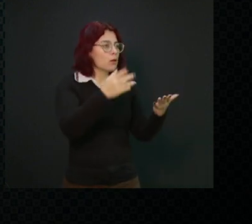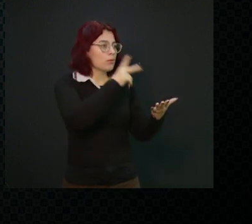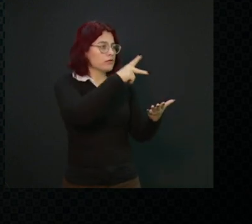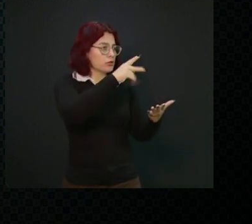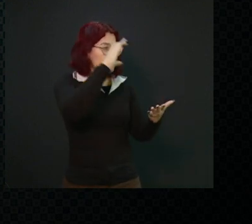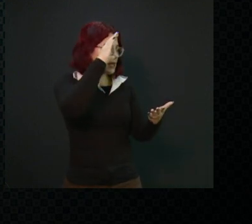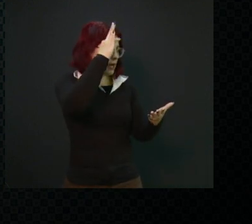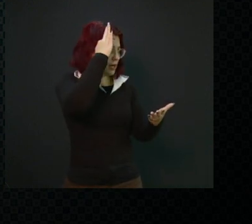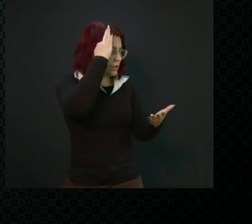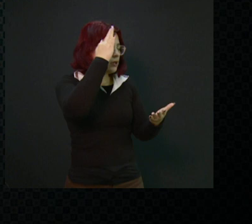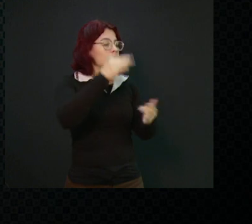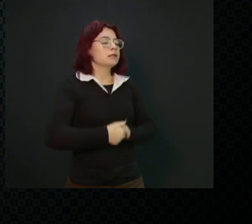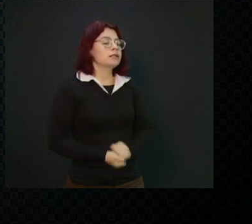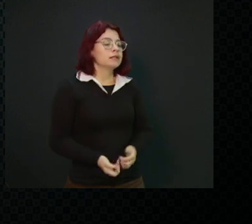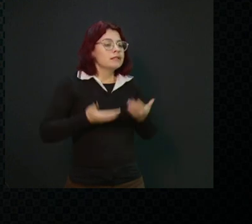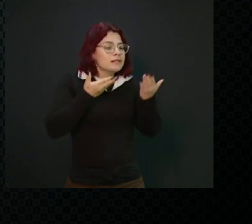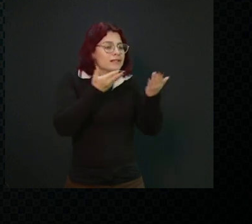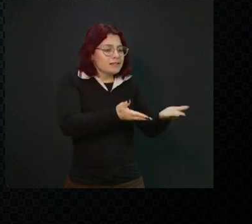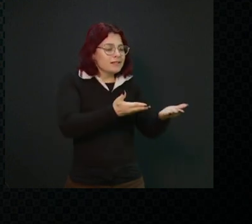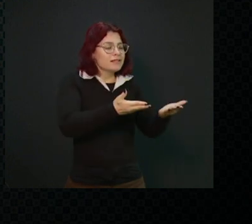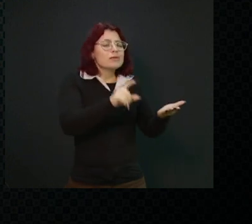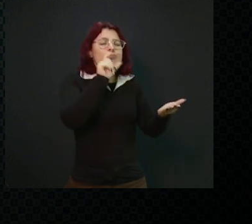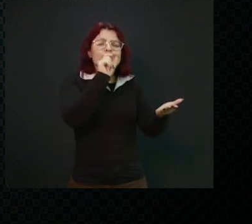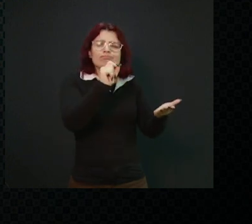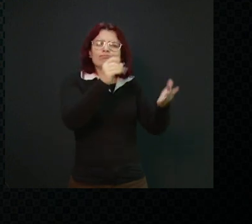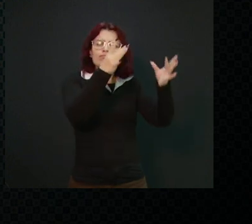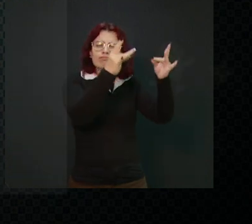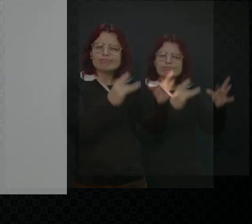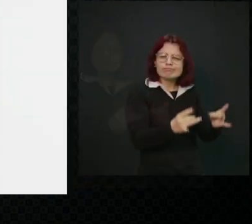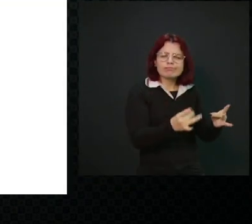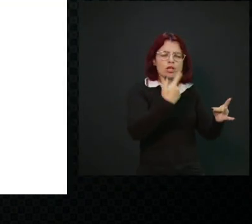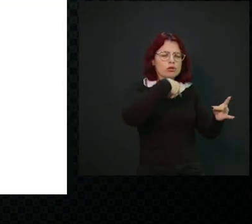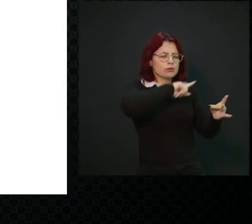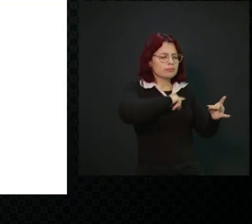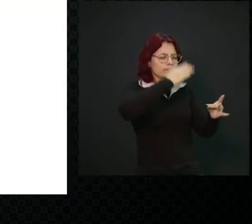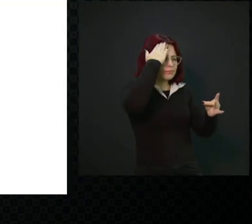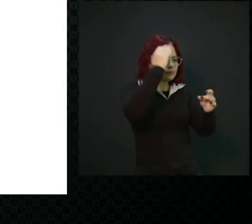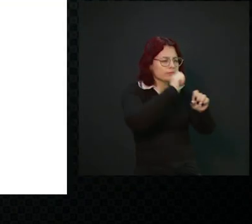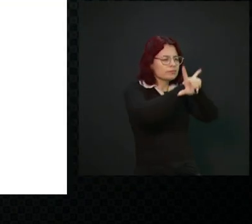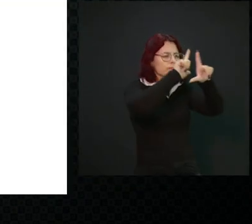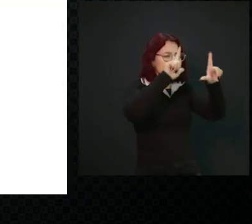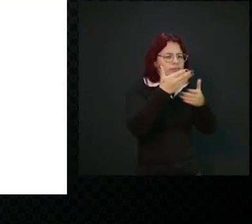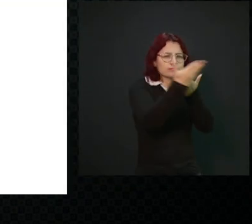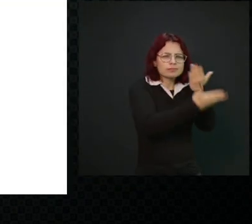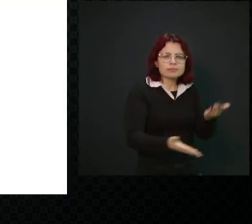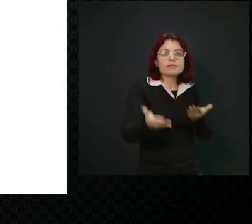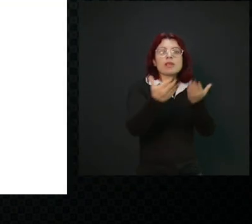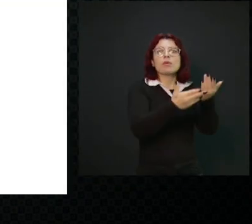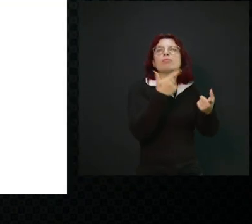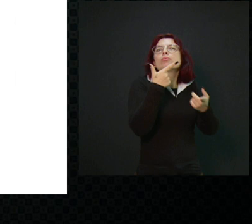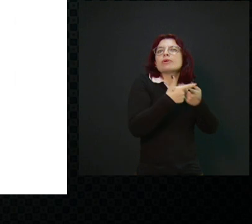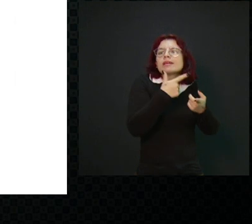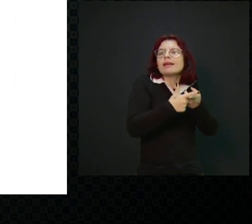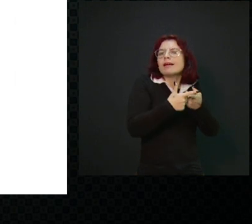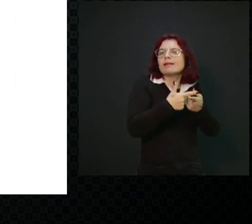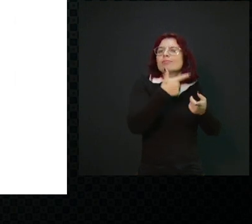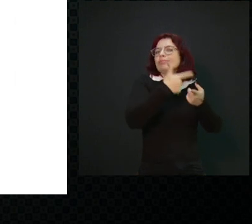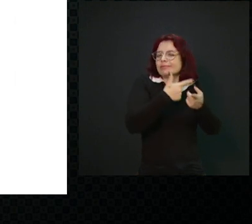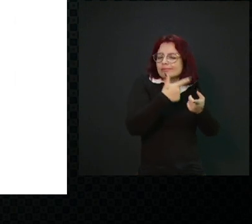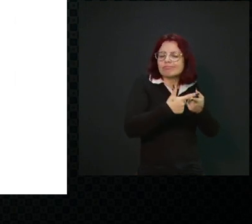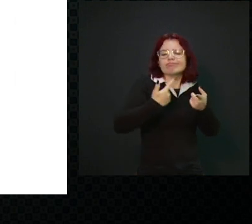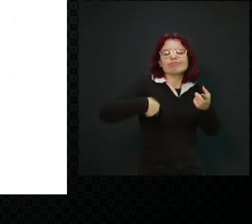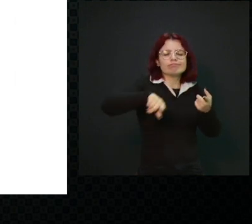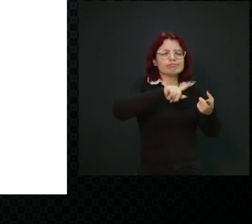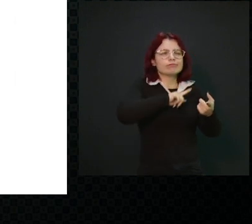tão importante essa classificação, essa compreensão dessas classificações, porque existem, como